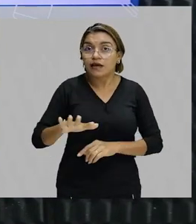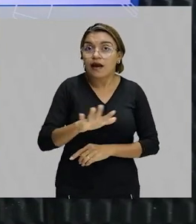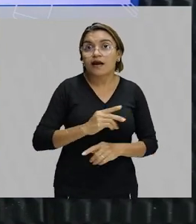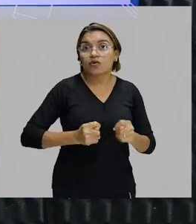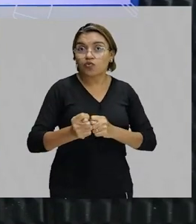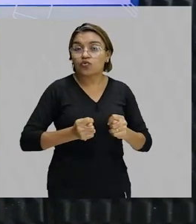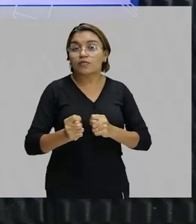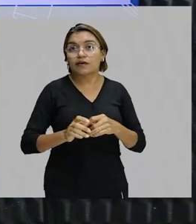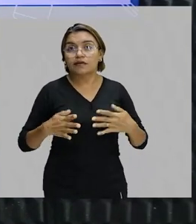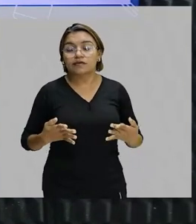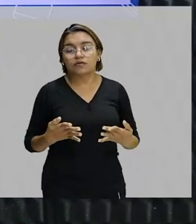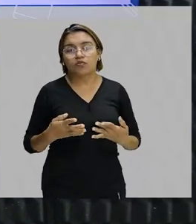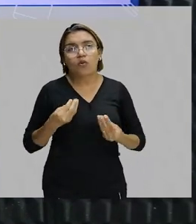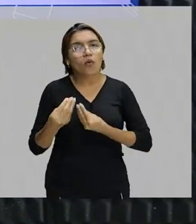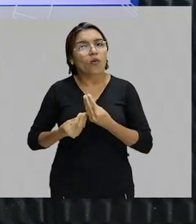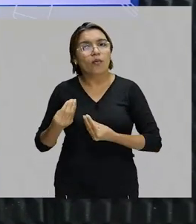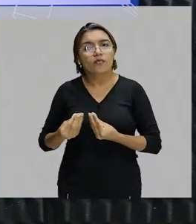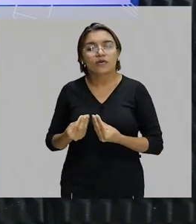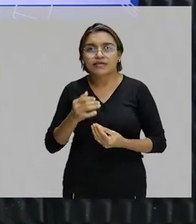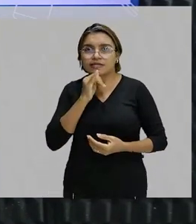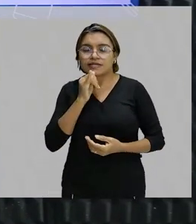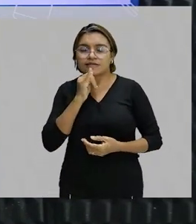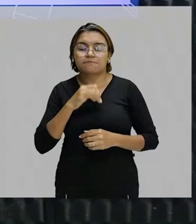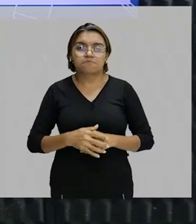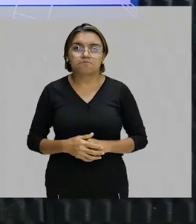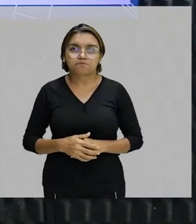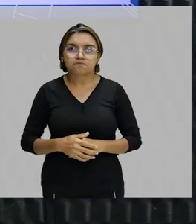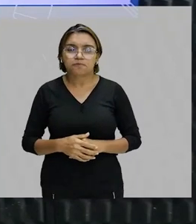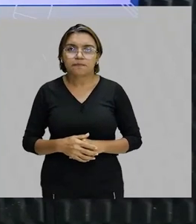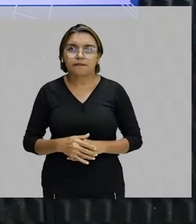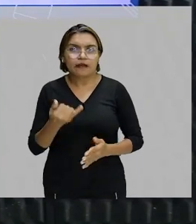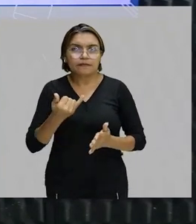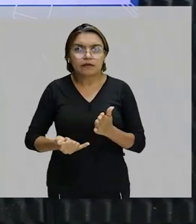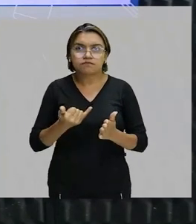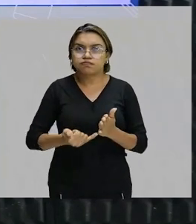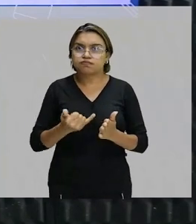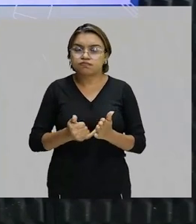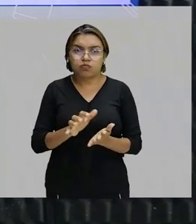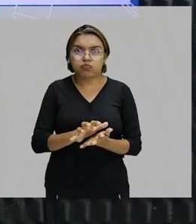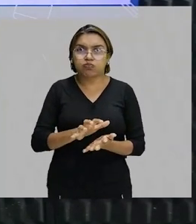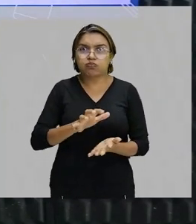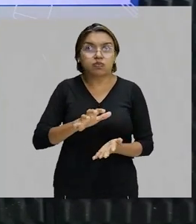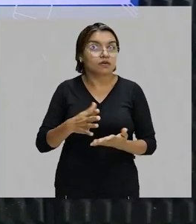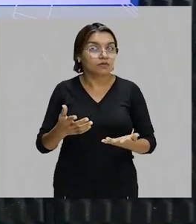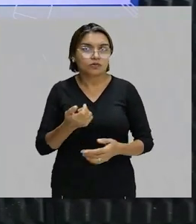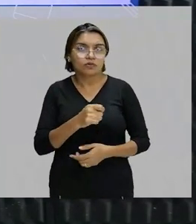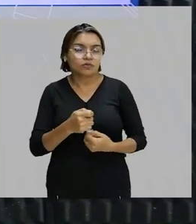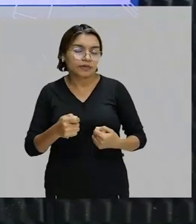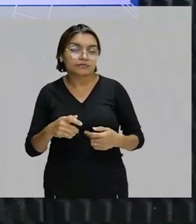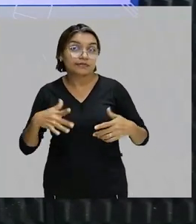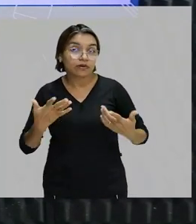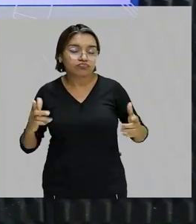econômicas então não faz sentido ter uma alta Carga Tributária uma alta taxa de impostos portanto